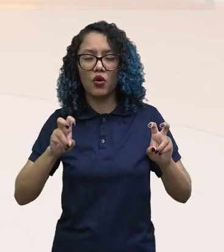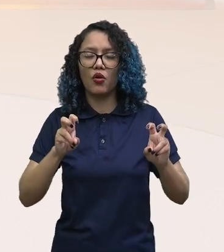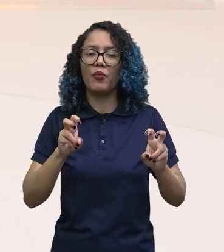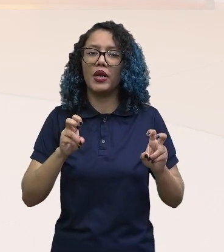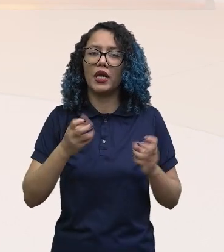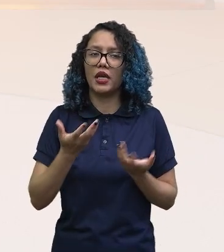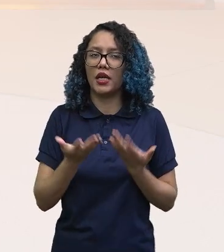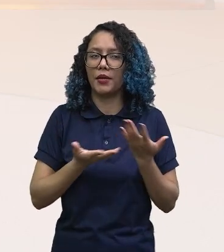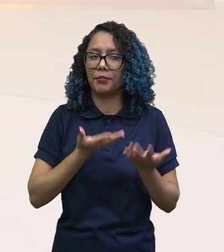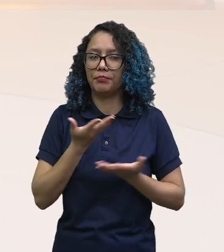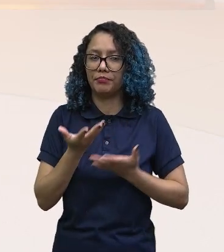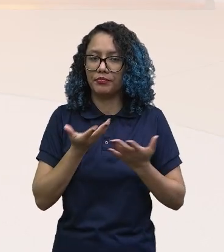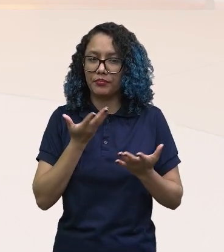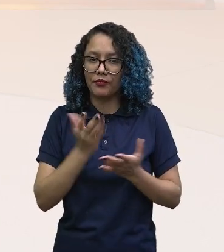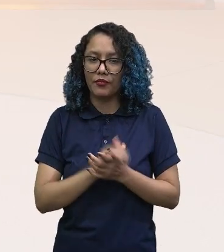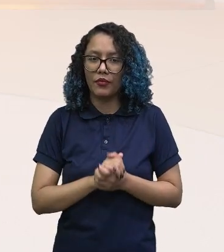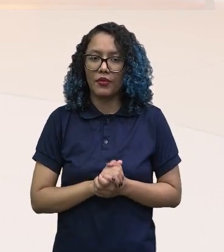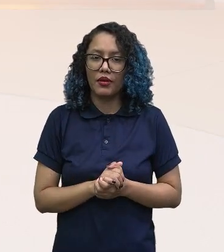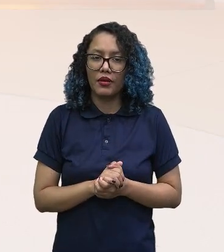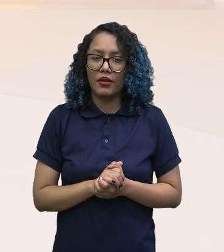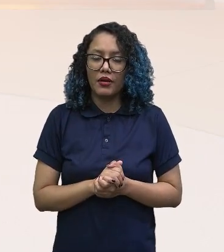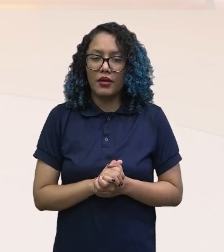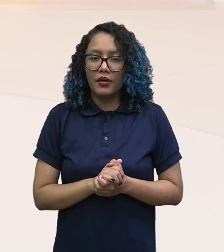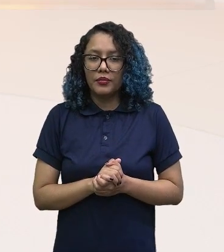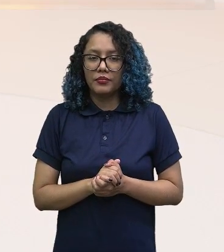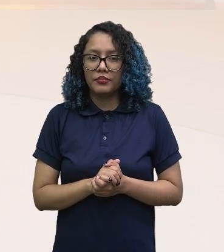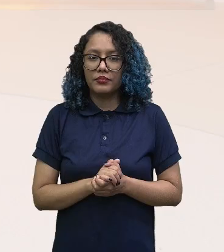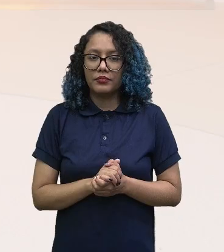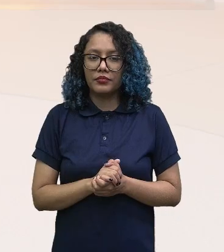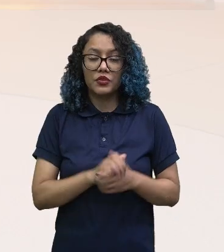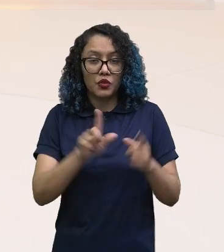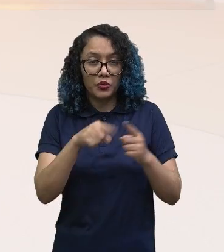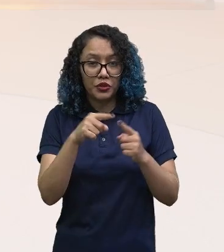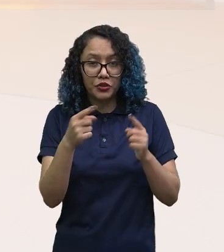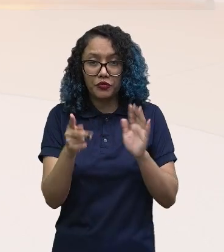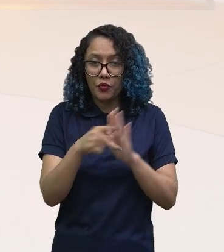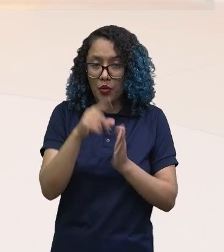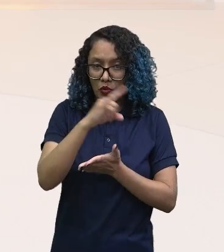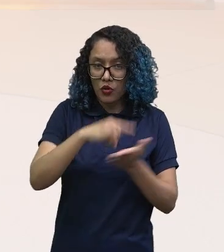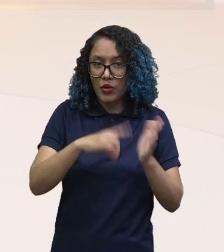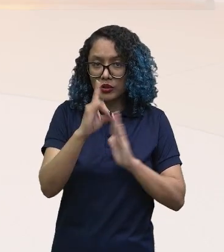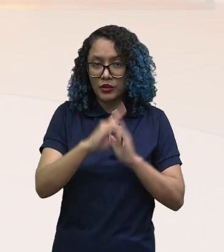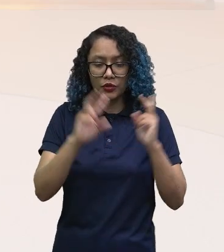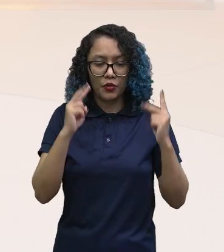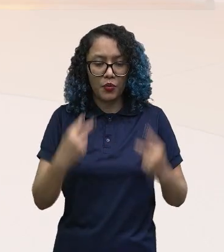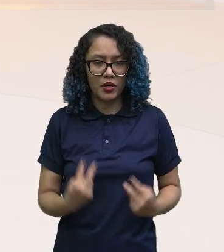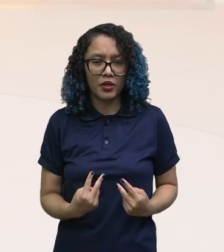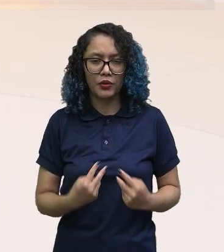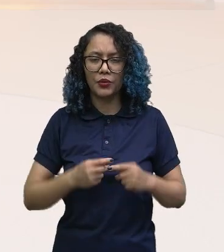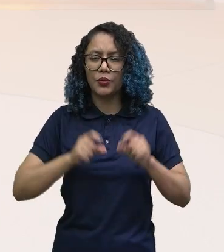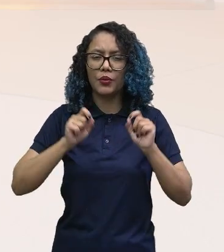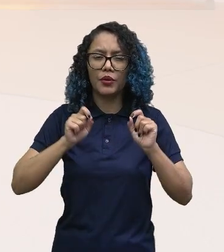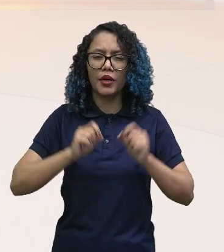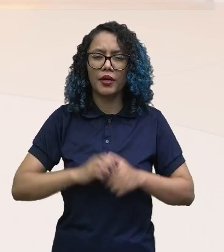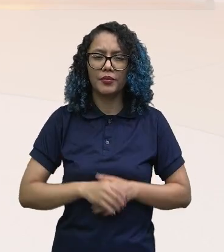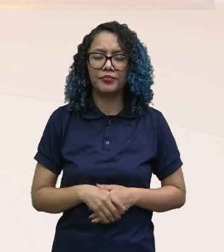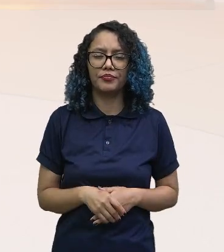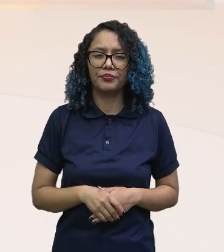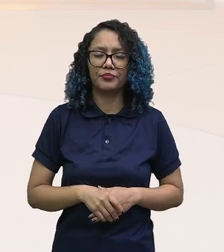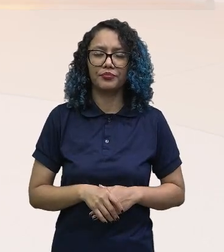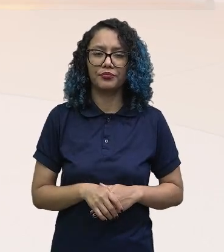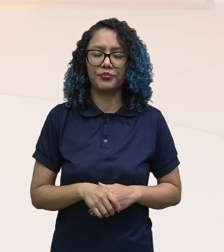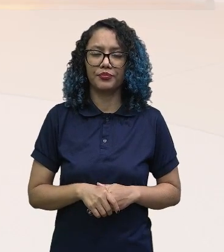foi, né, daquilo que é a Declaração dos Direitos Humanos, universal, né, da Declaração Universal